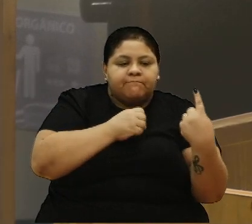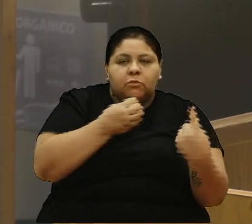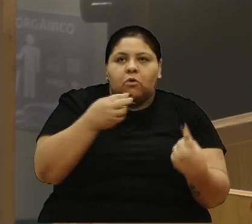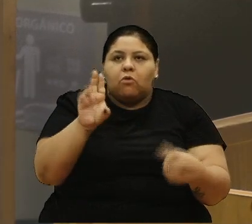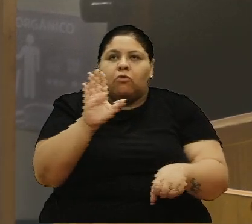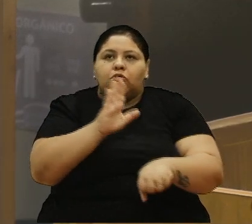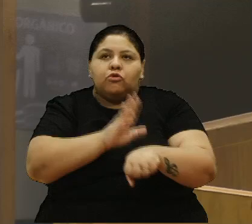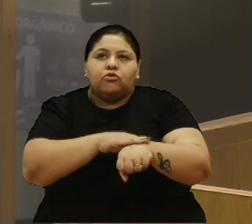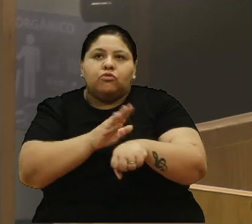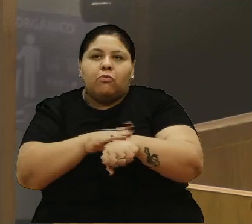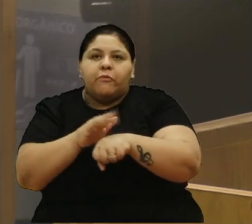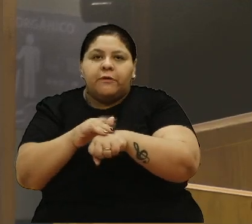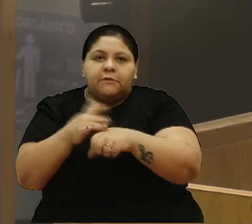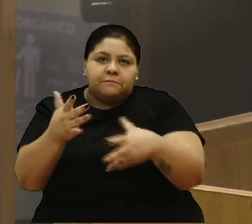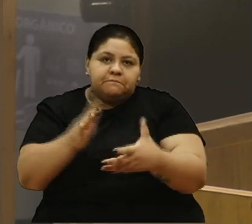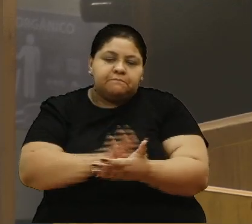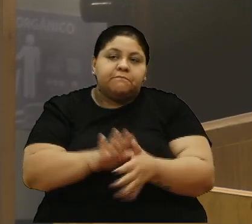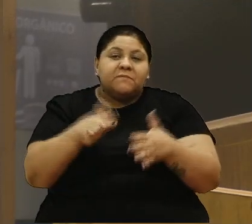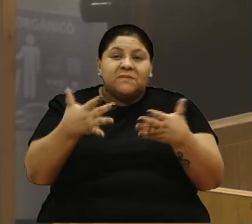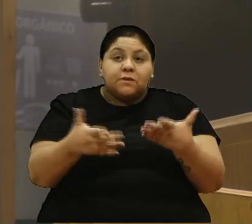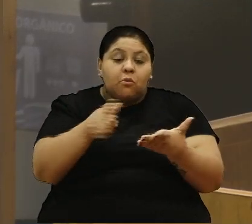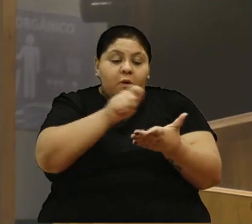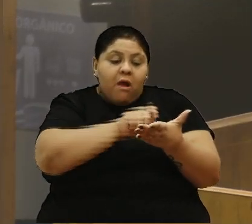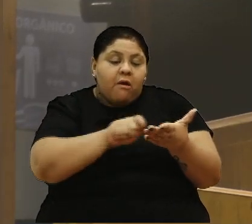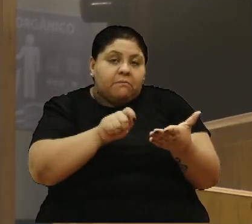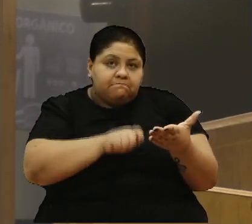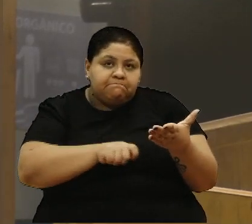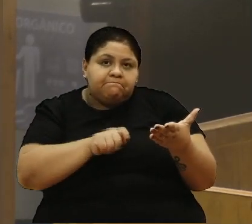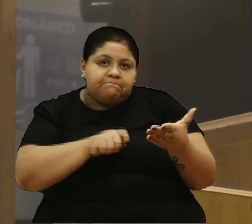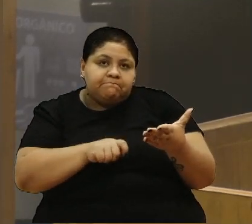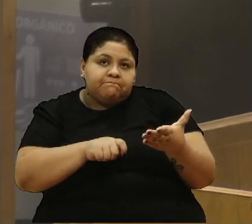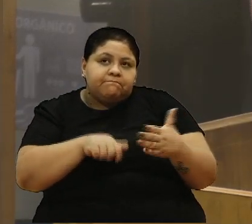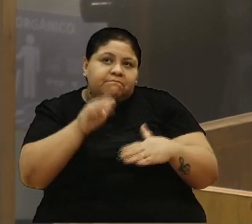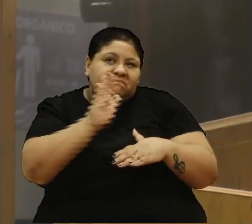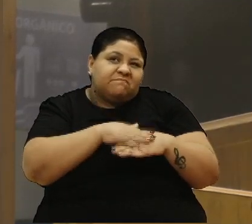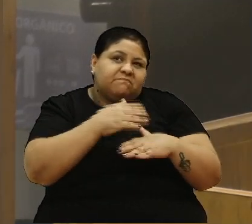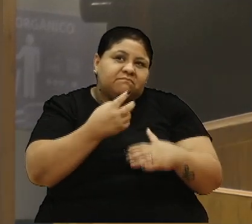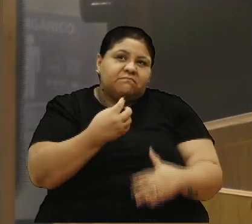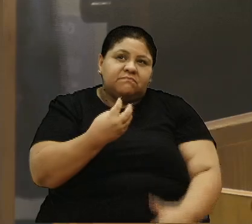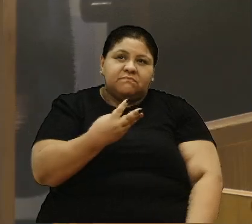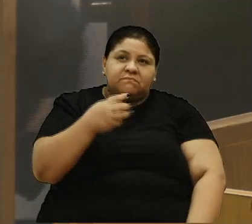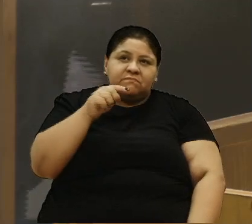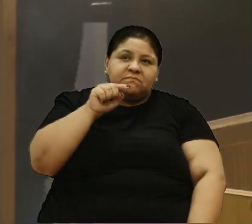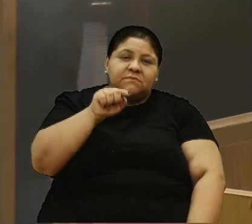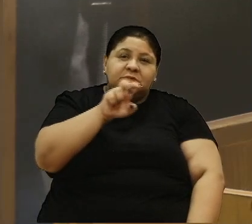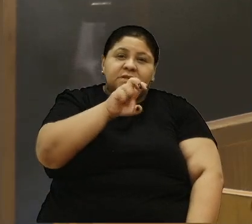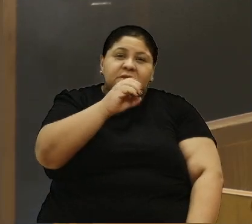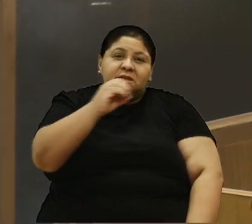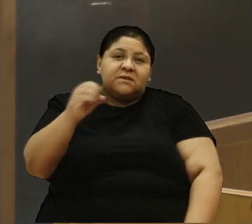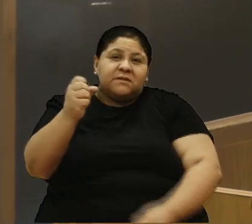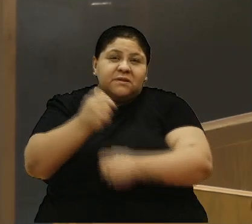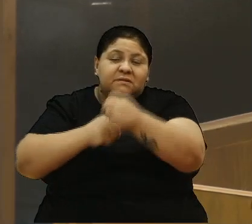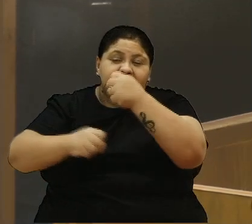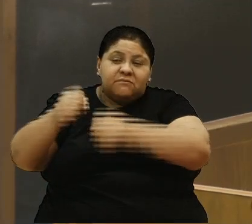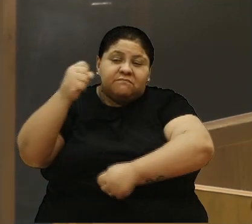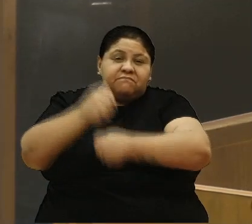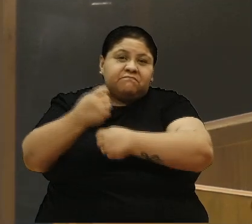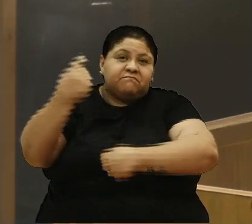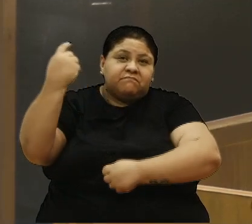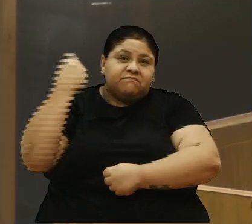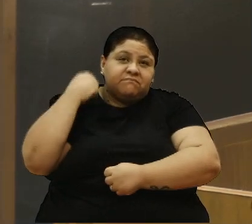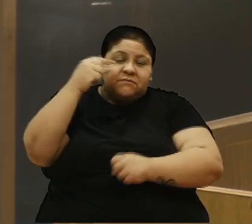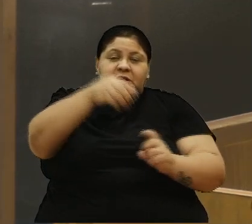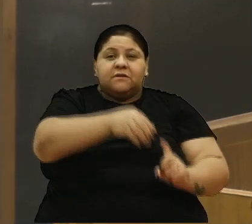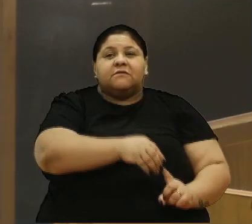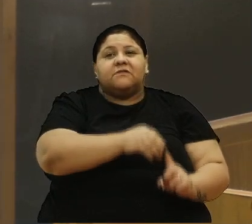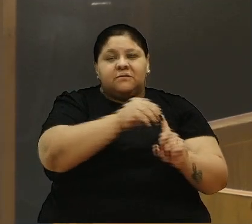enfermidade. Então, é algo que está escrito há mais de 3.500 anos atrás, esse